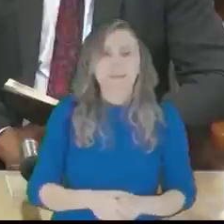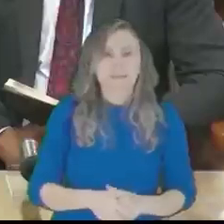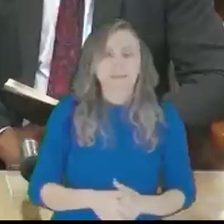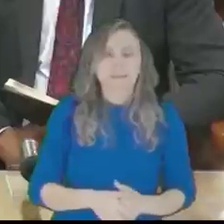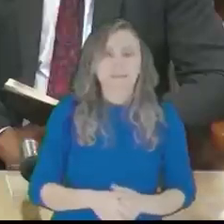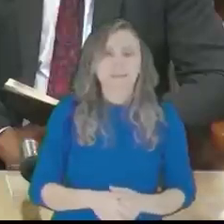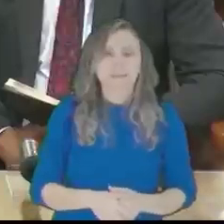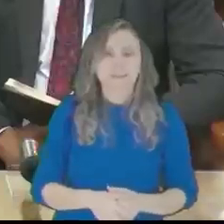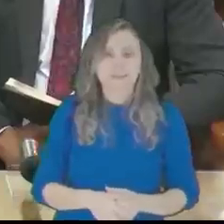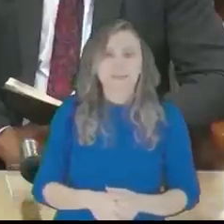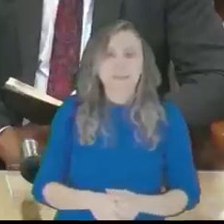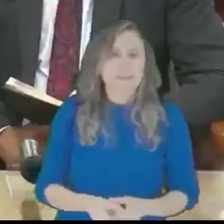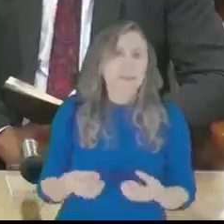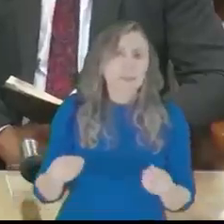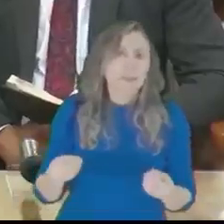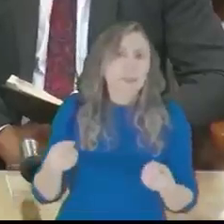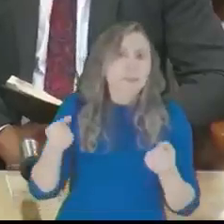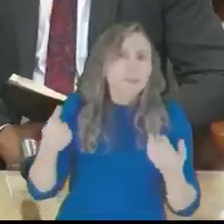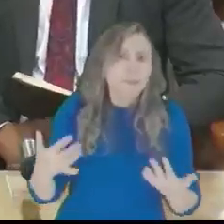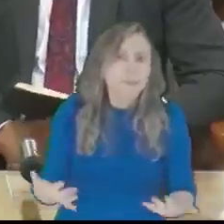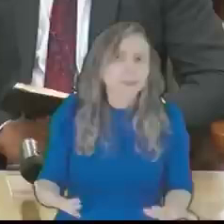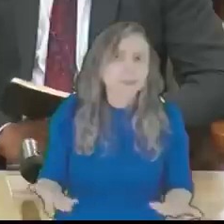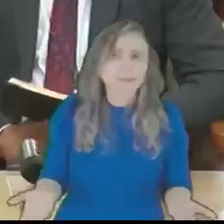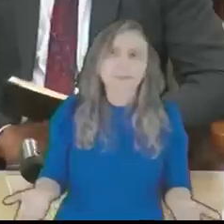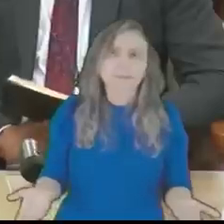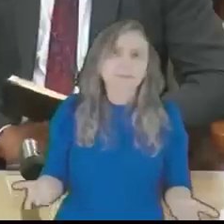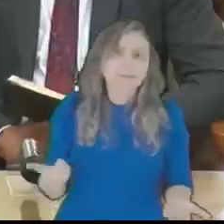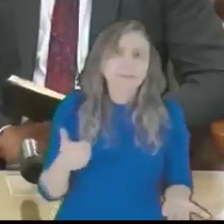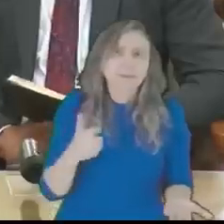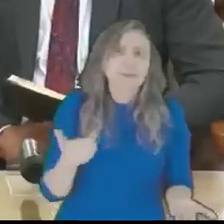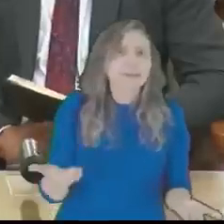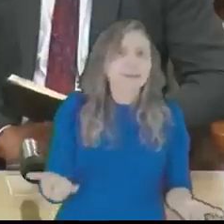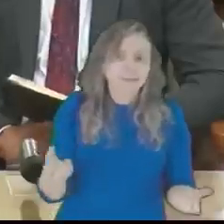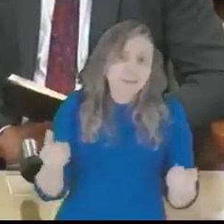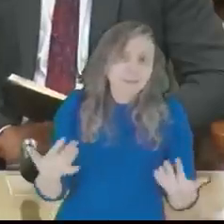Tem explicação? Tem explicação?